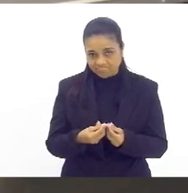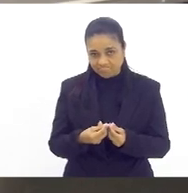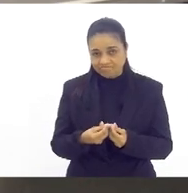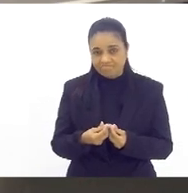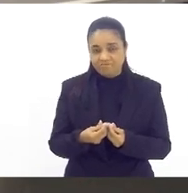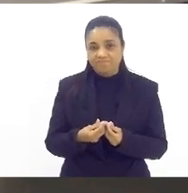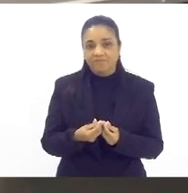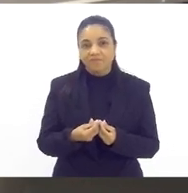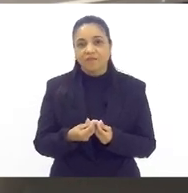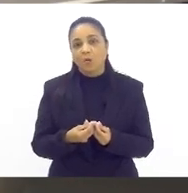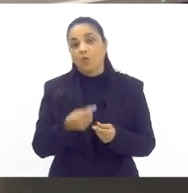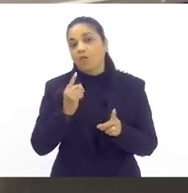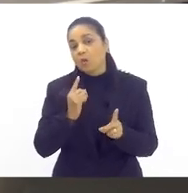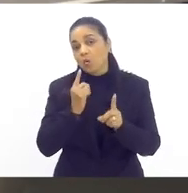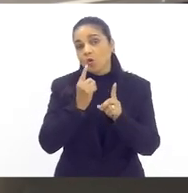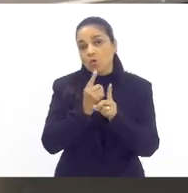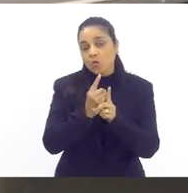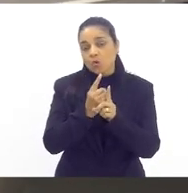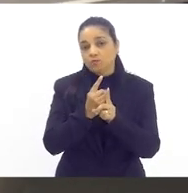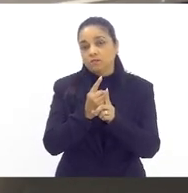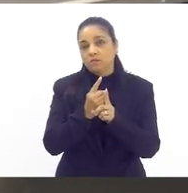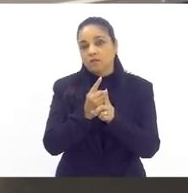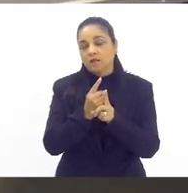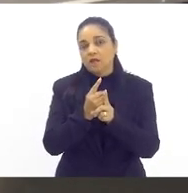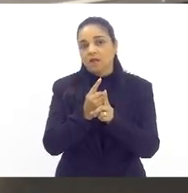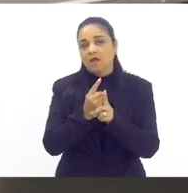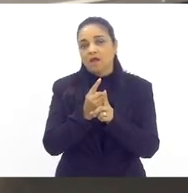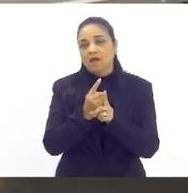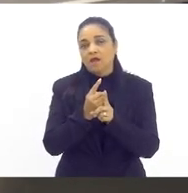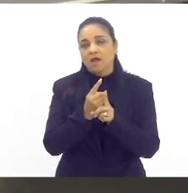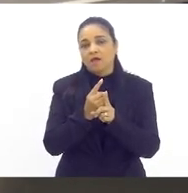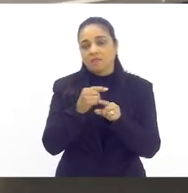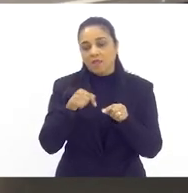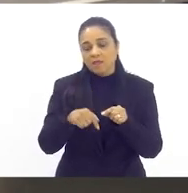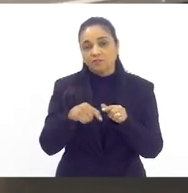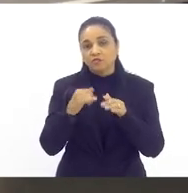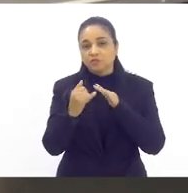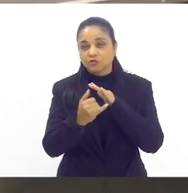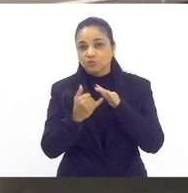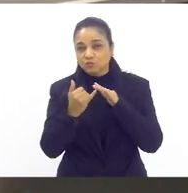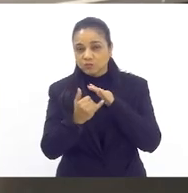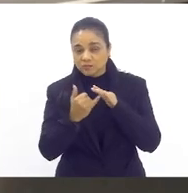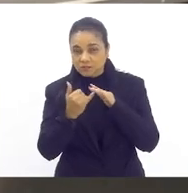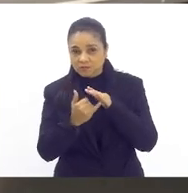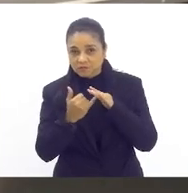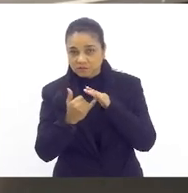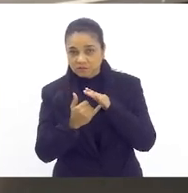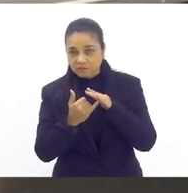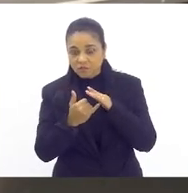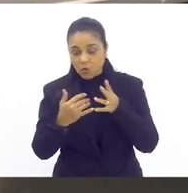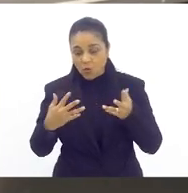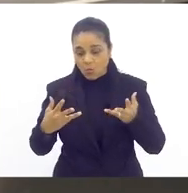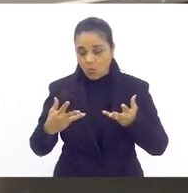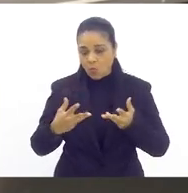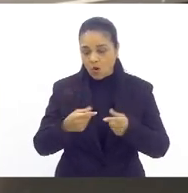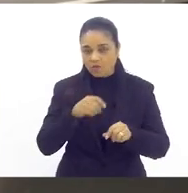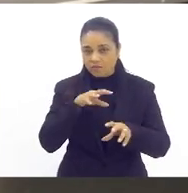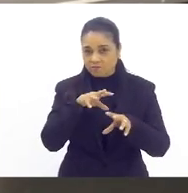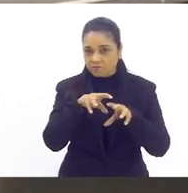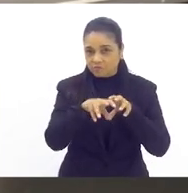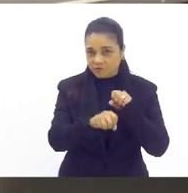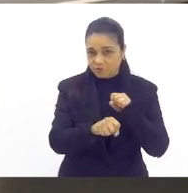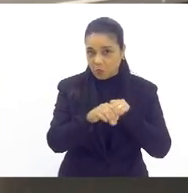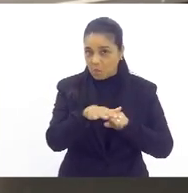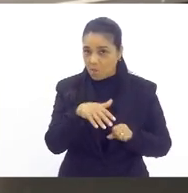o que nós vamos encontrar no mercado e o que nós buscamos na instituição que é uma qualificação profissional melhor